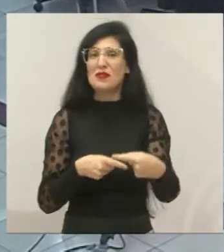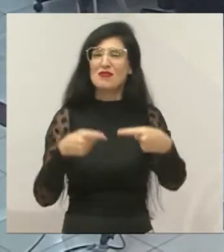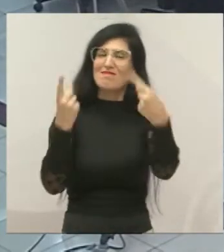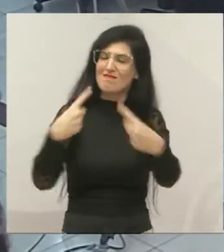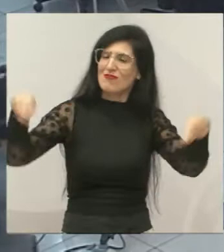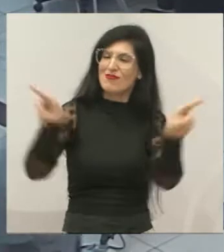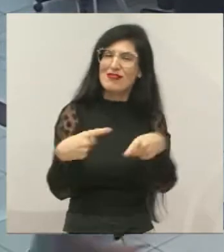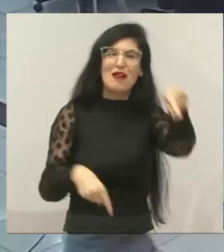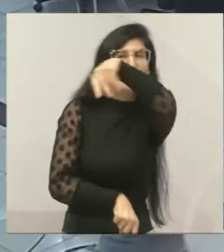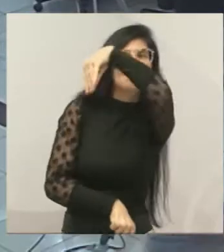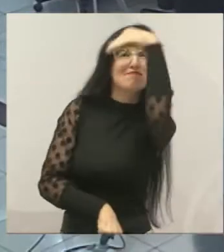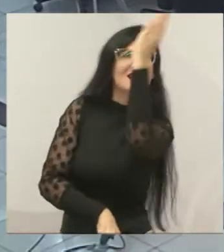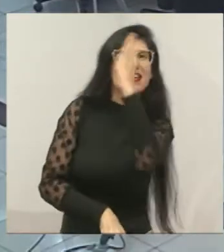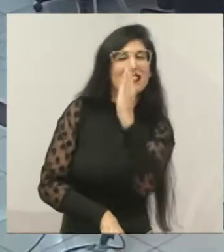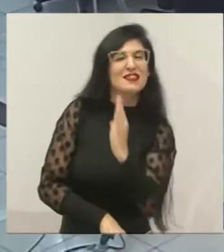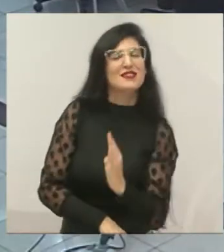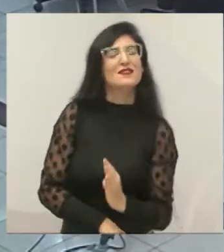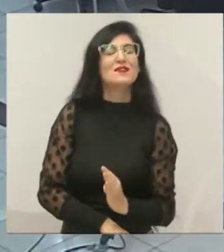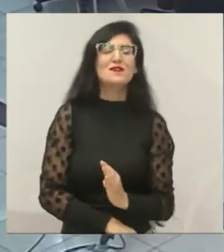hino, estarei